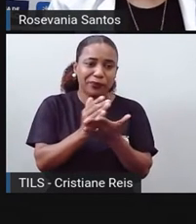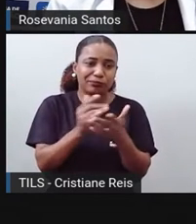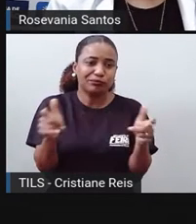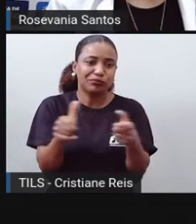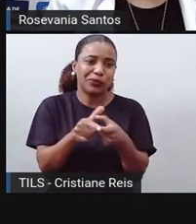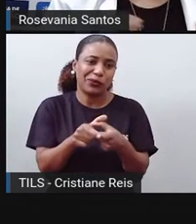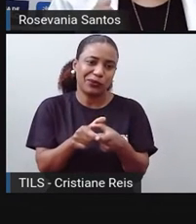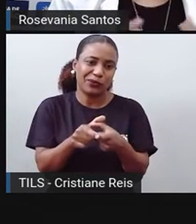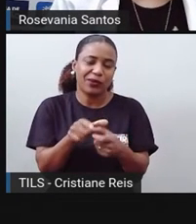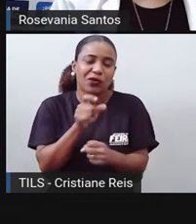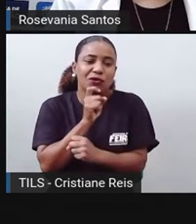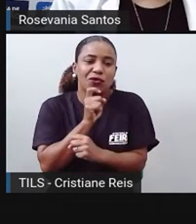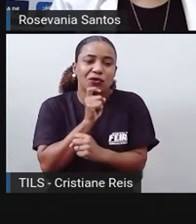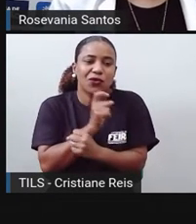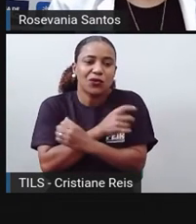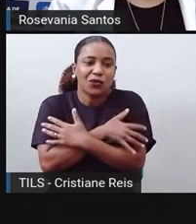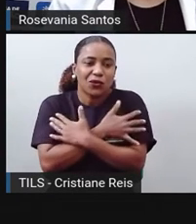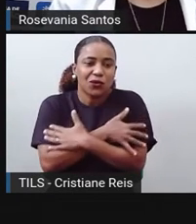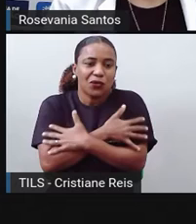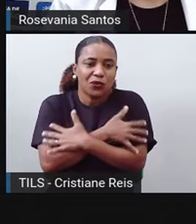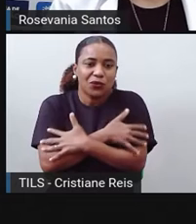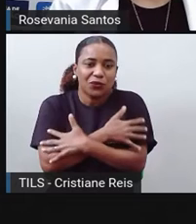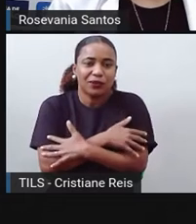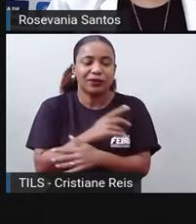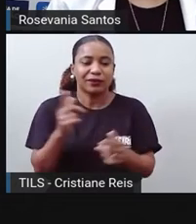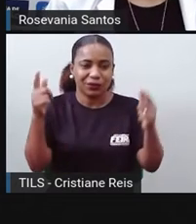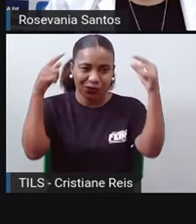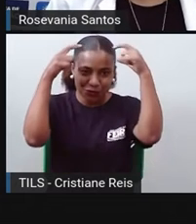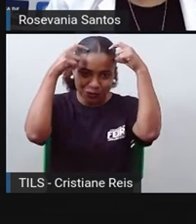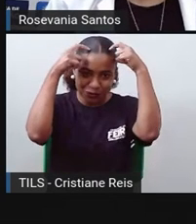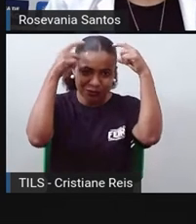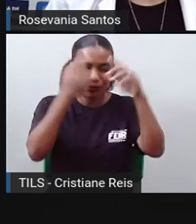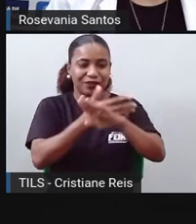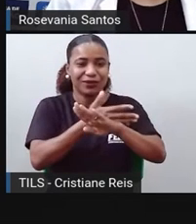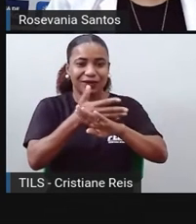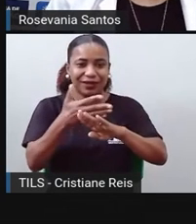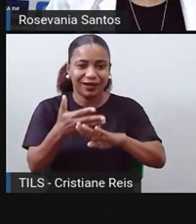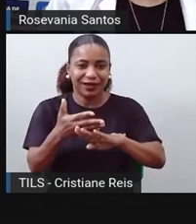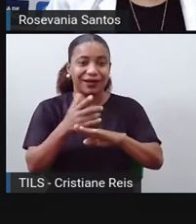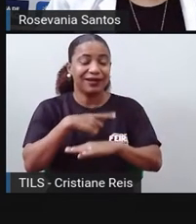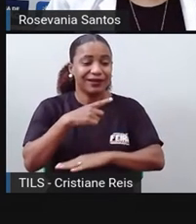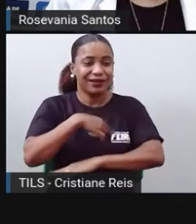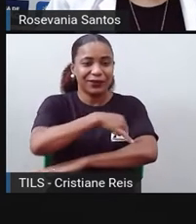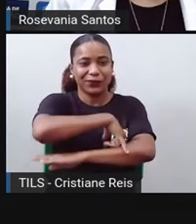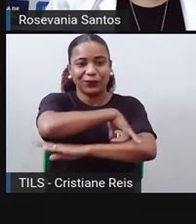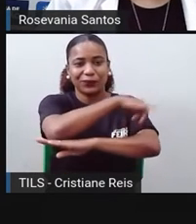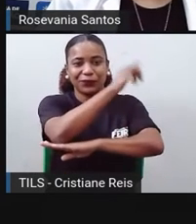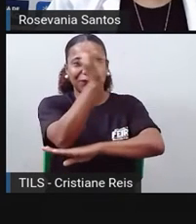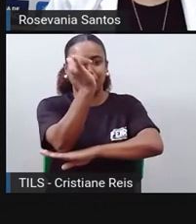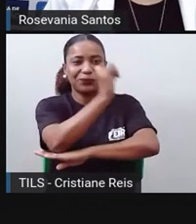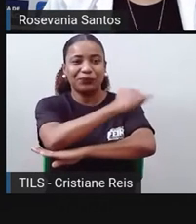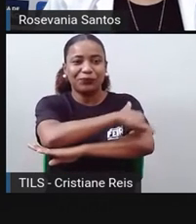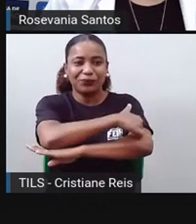eu citei aí como exemplo o urso polar, as baleias, existem também, né, os animais marinhos, e que